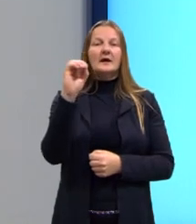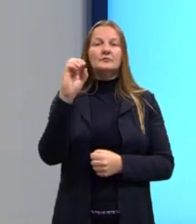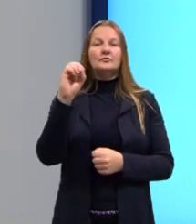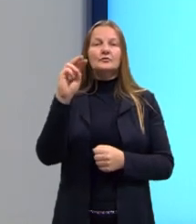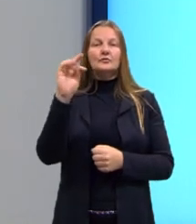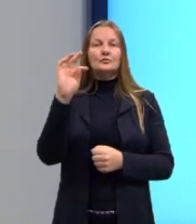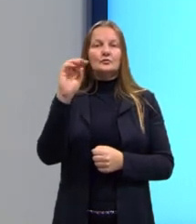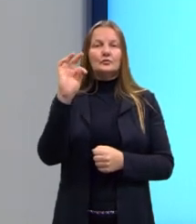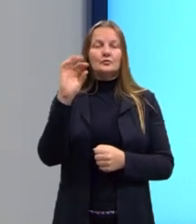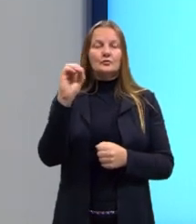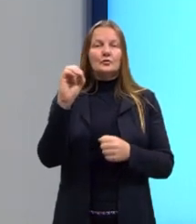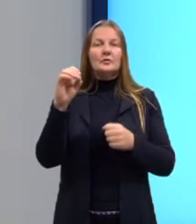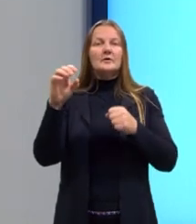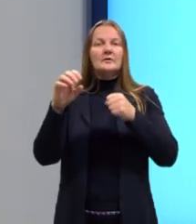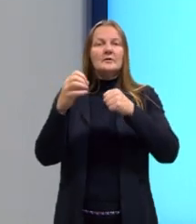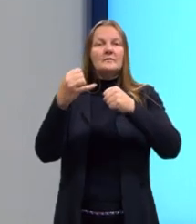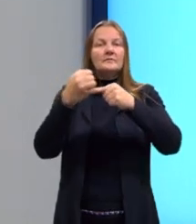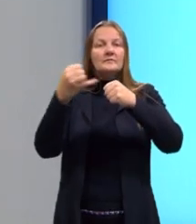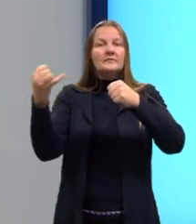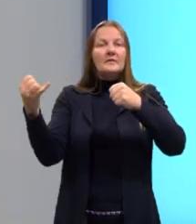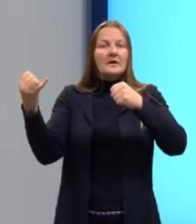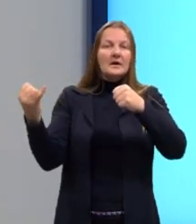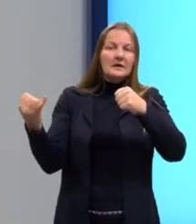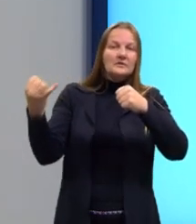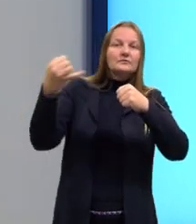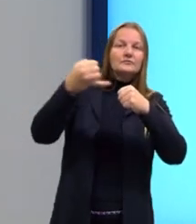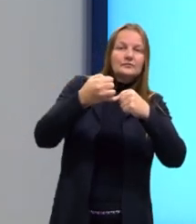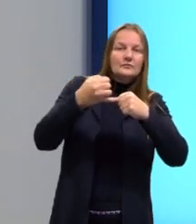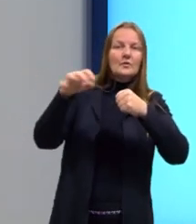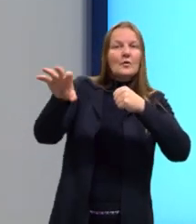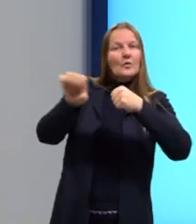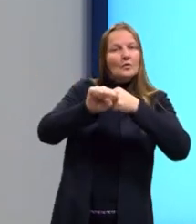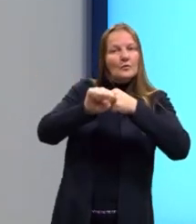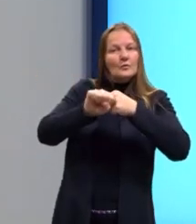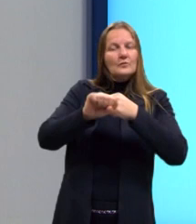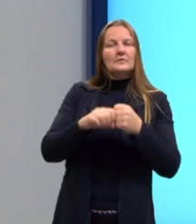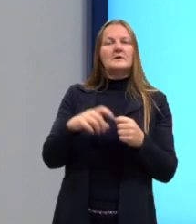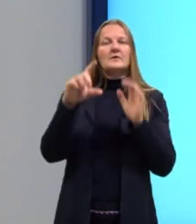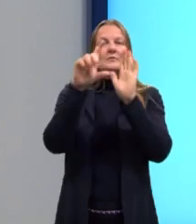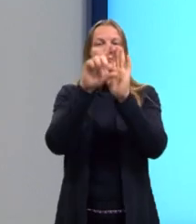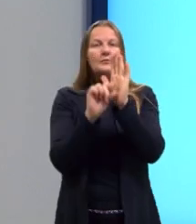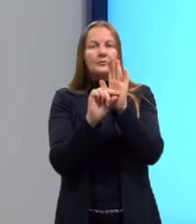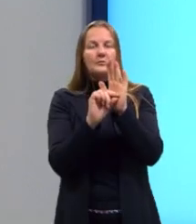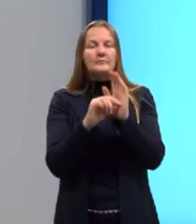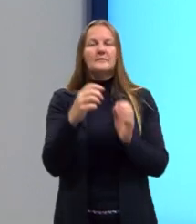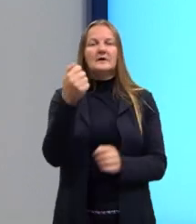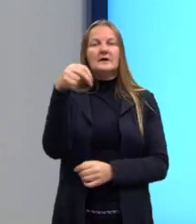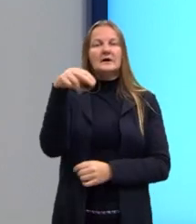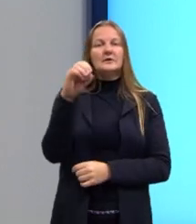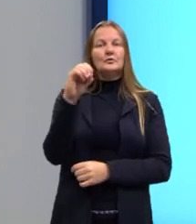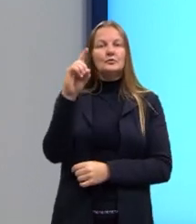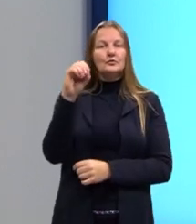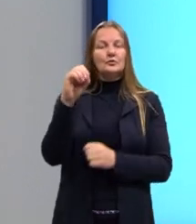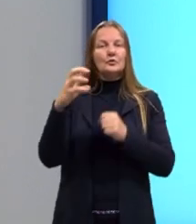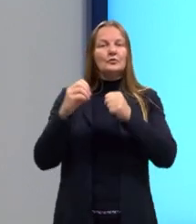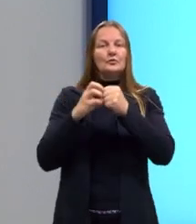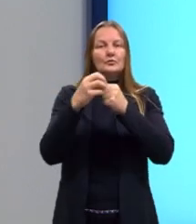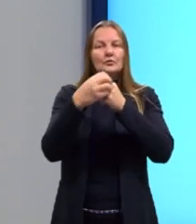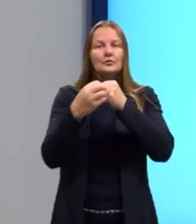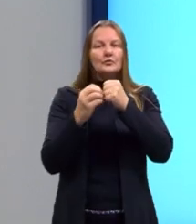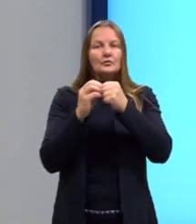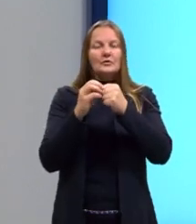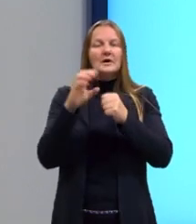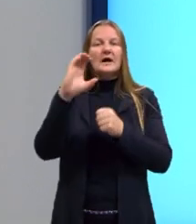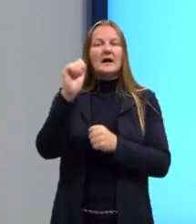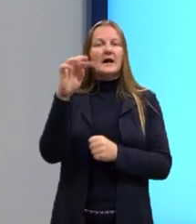os cátions de cobre recebe elétrons e reduz Então o ano do é onde oxida o